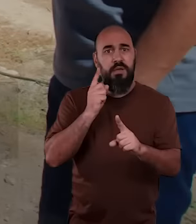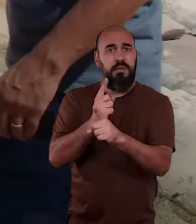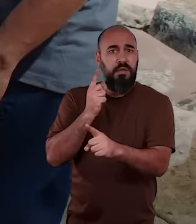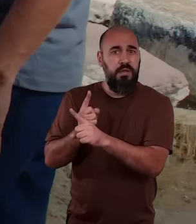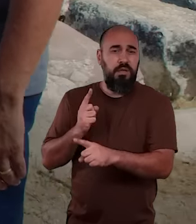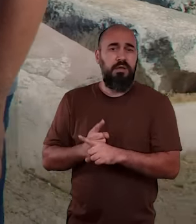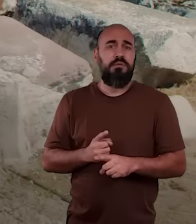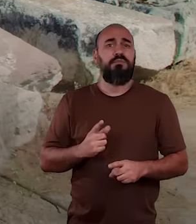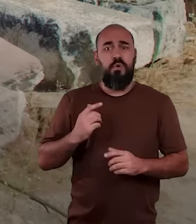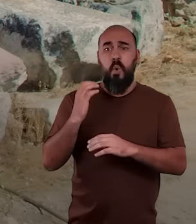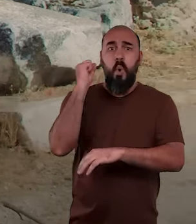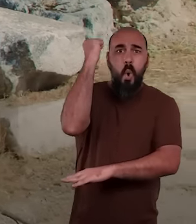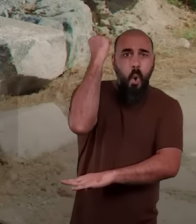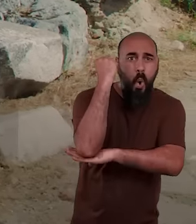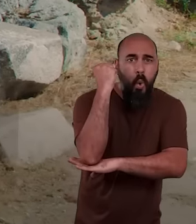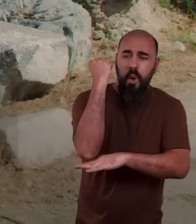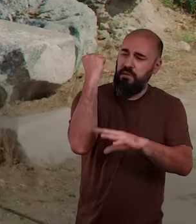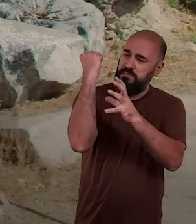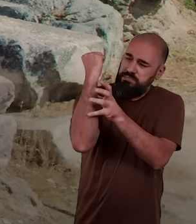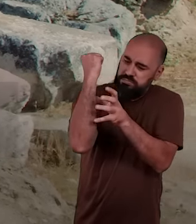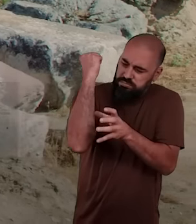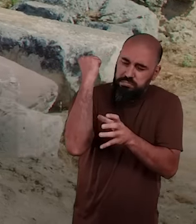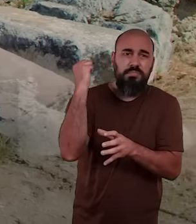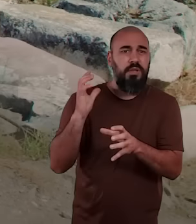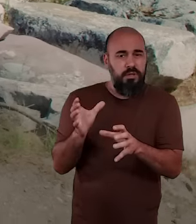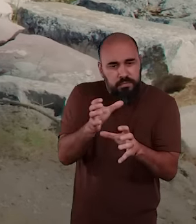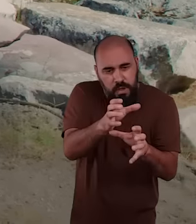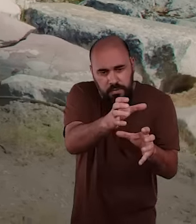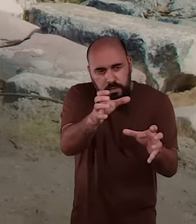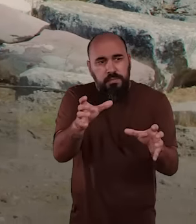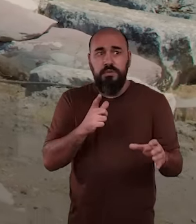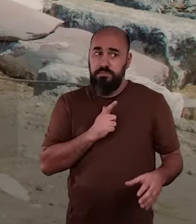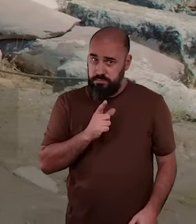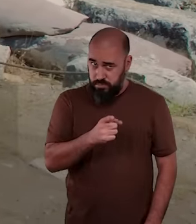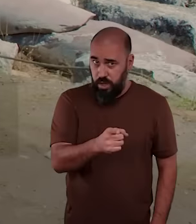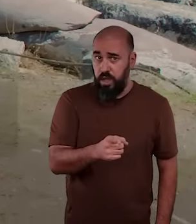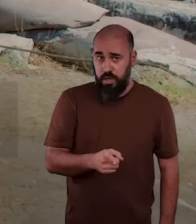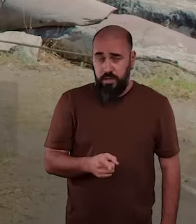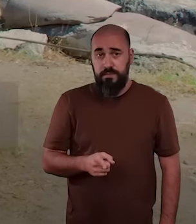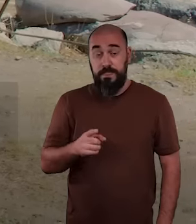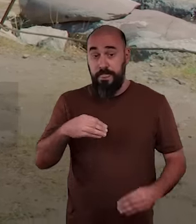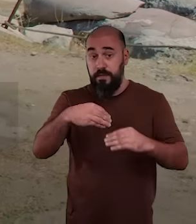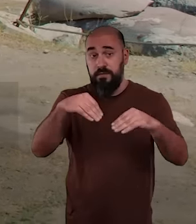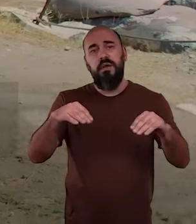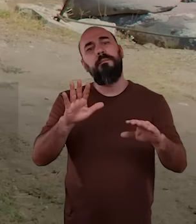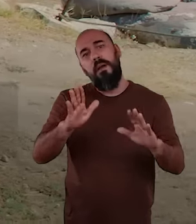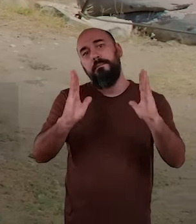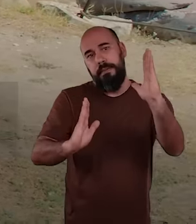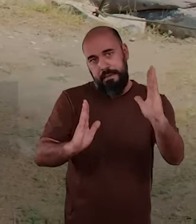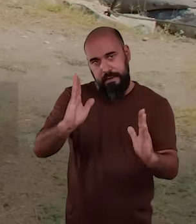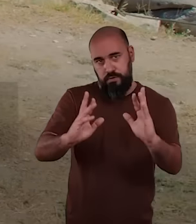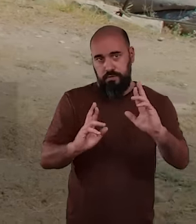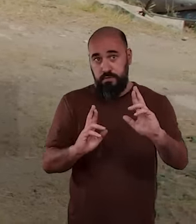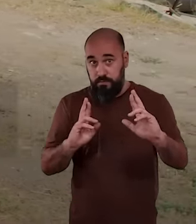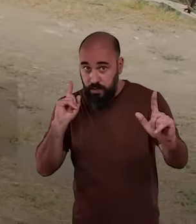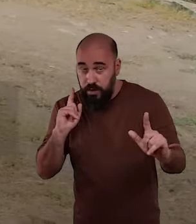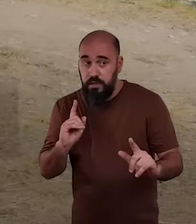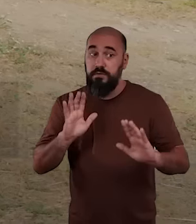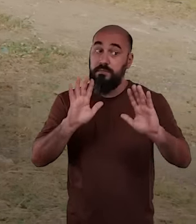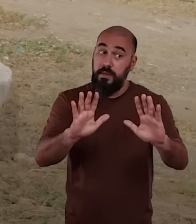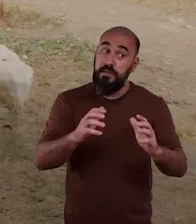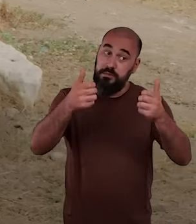mármore, pedaços de colunas, muita coisa ainda está sendo explorada aqui. Evidentemente de períodos diferentes, mas mais